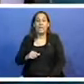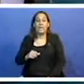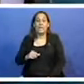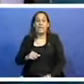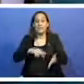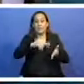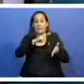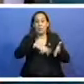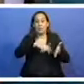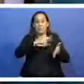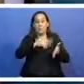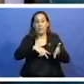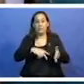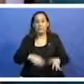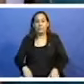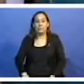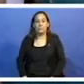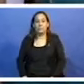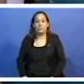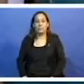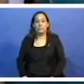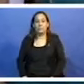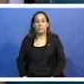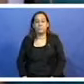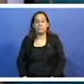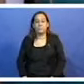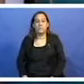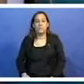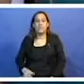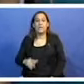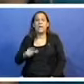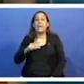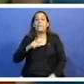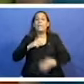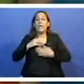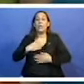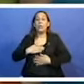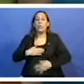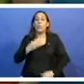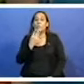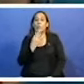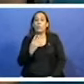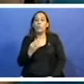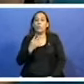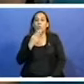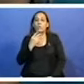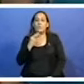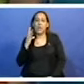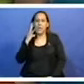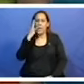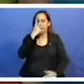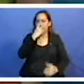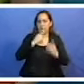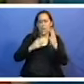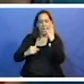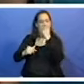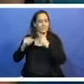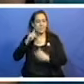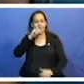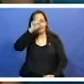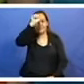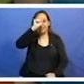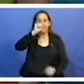Vou começar daqui, ó, desse pontinho amarelo. Vamos lá? Tem o corpo colorido, na beleza é campeão. O